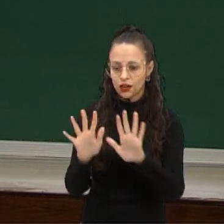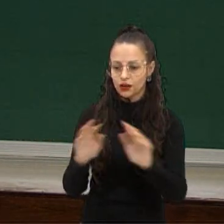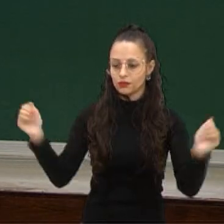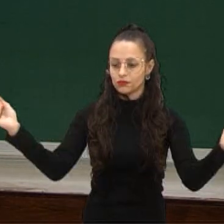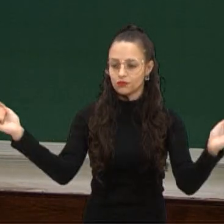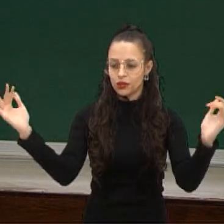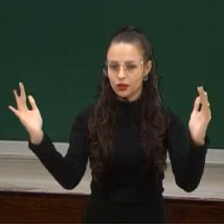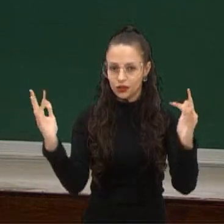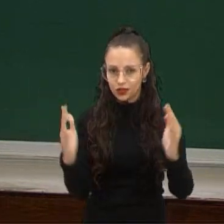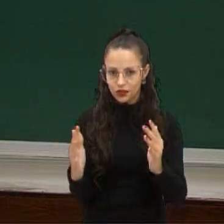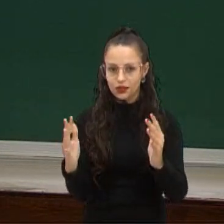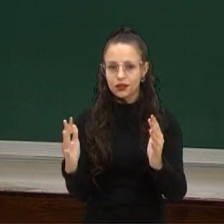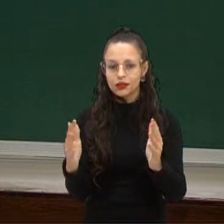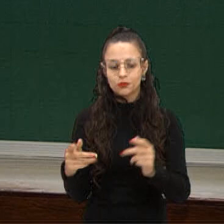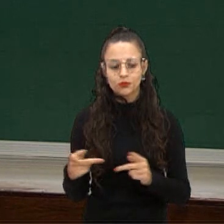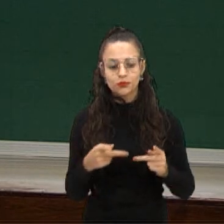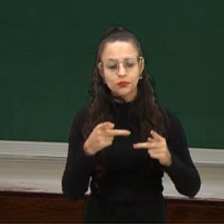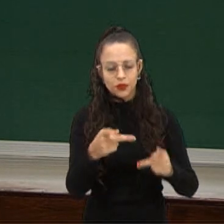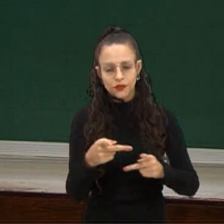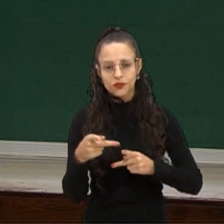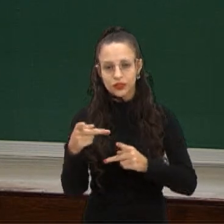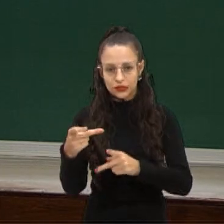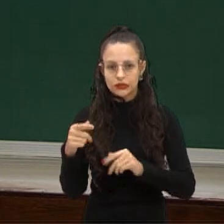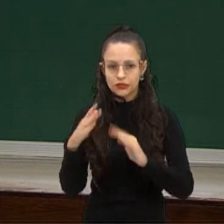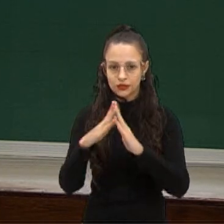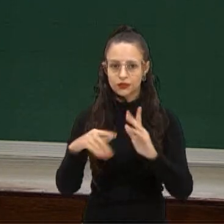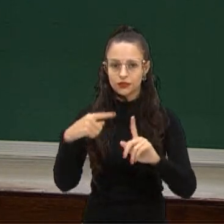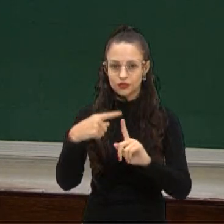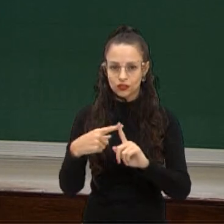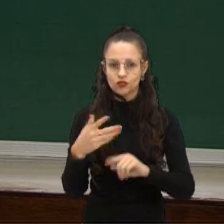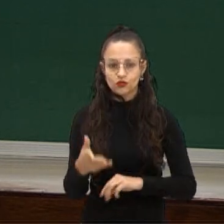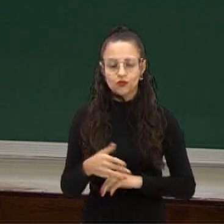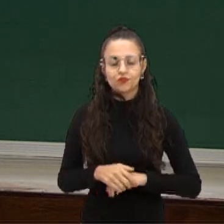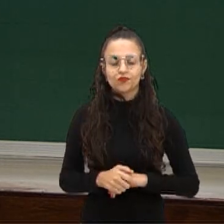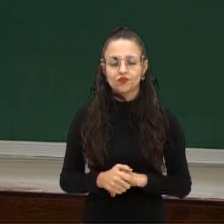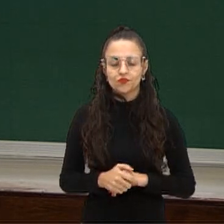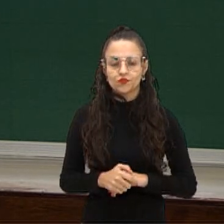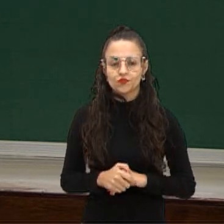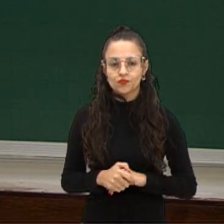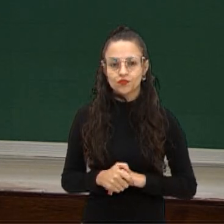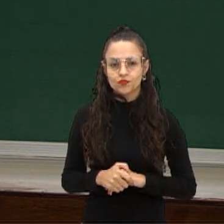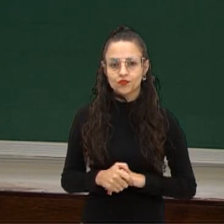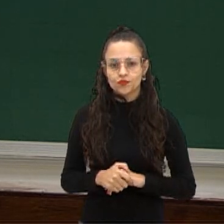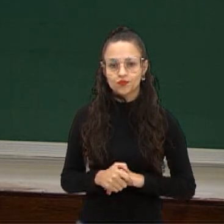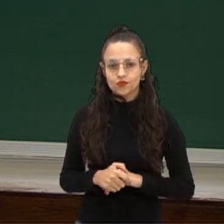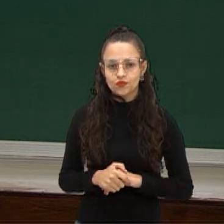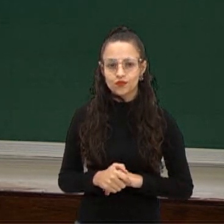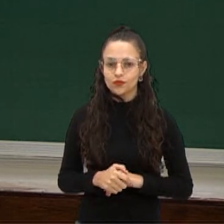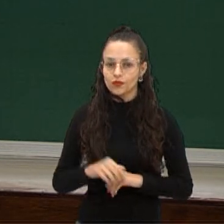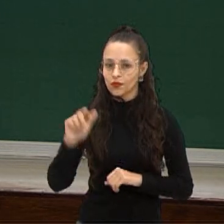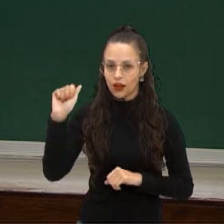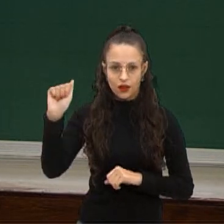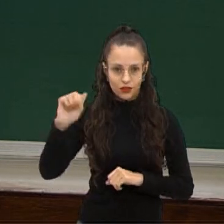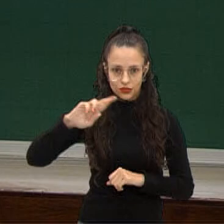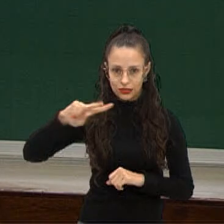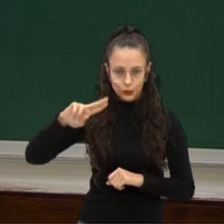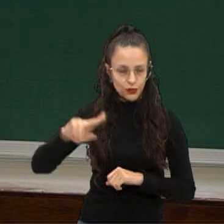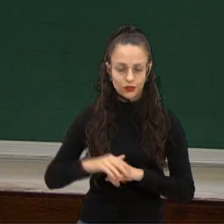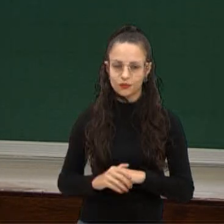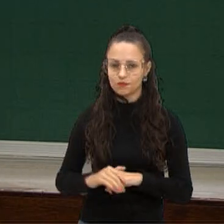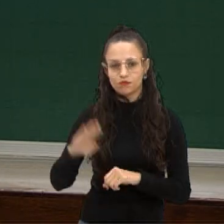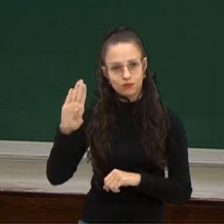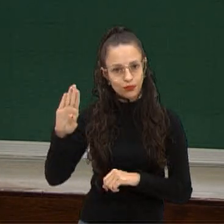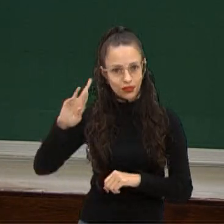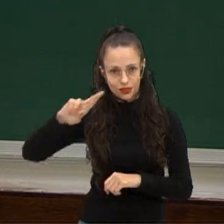utilizada pelos peregrinos que vinham visitar através, né, das relíquias da igreja, tudo. Não é abside, não é